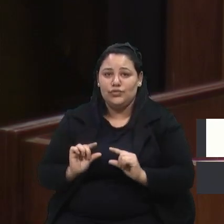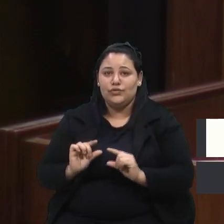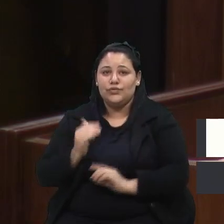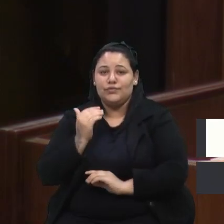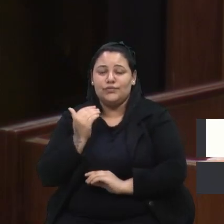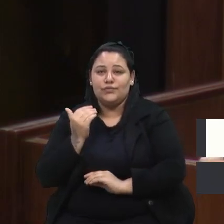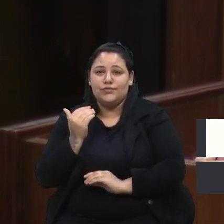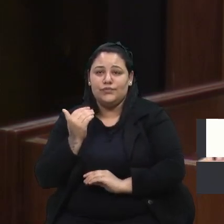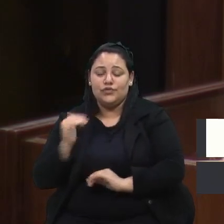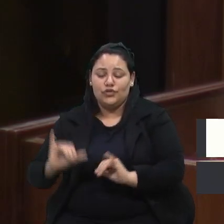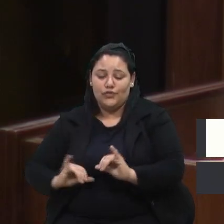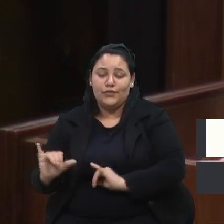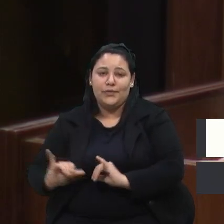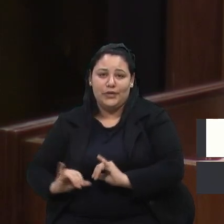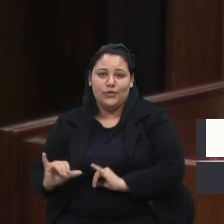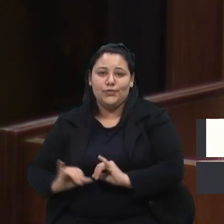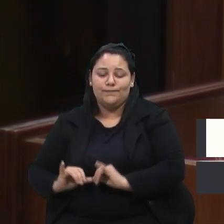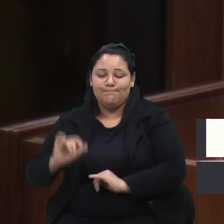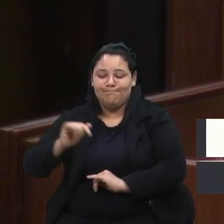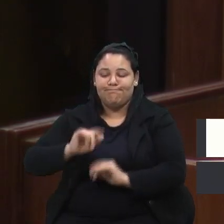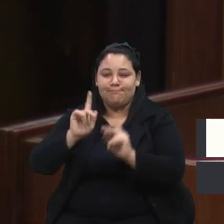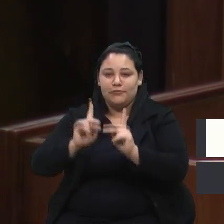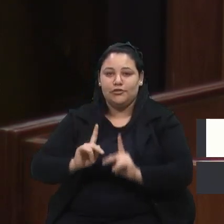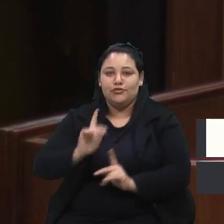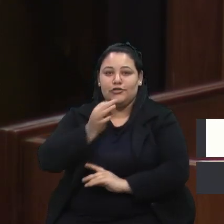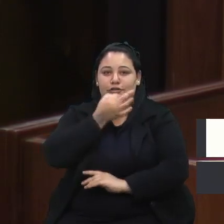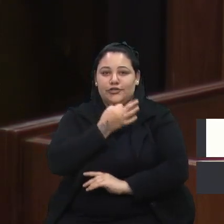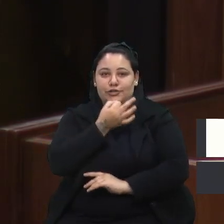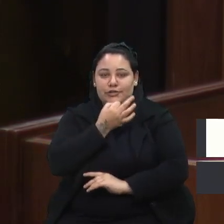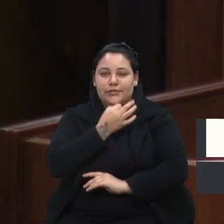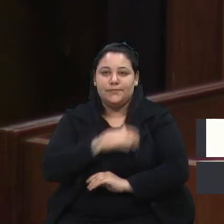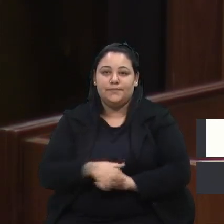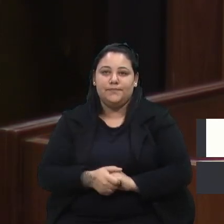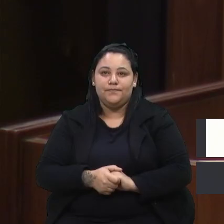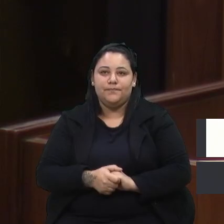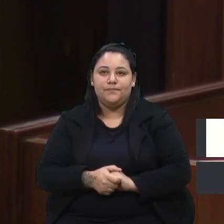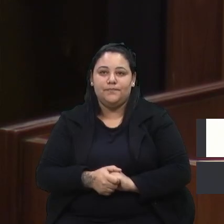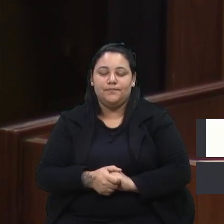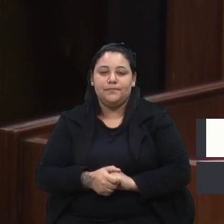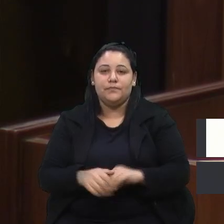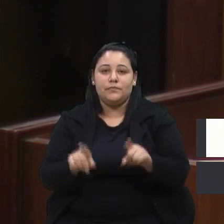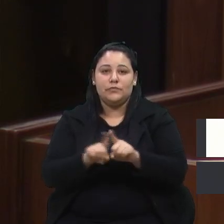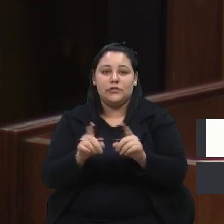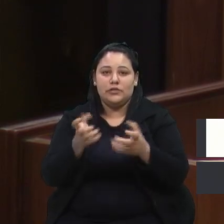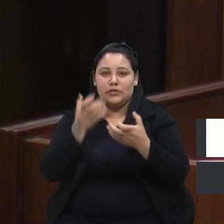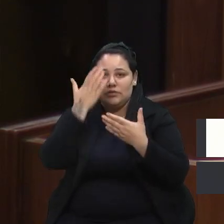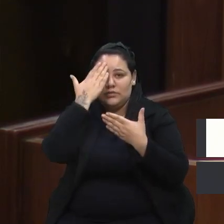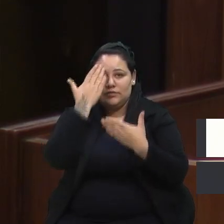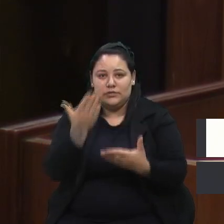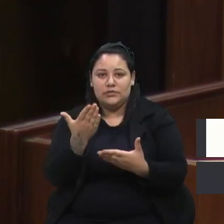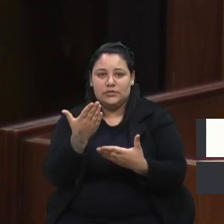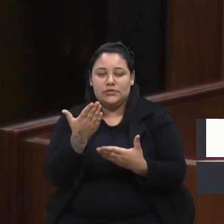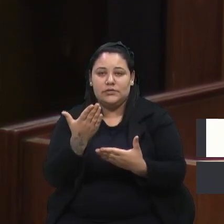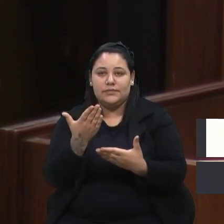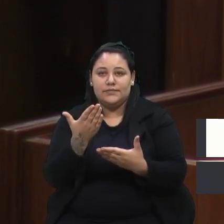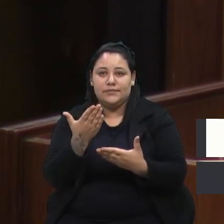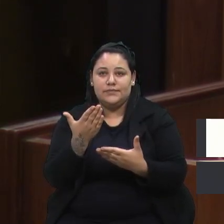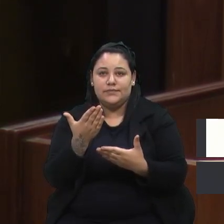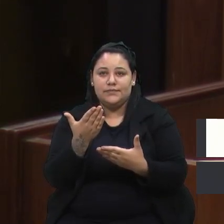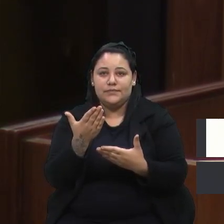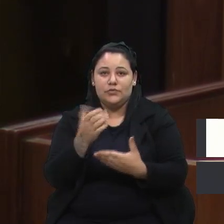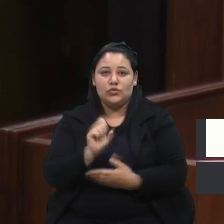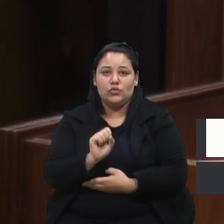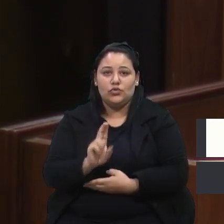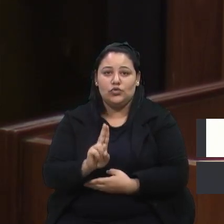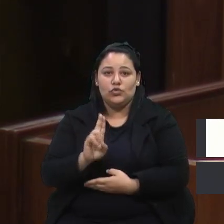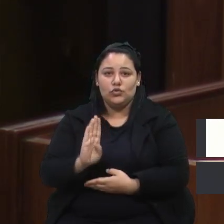do sofrimento do nosso caxiense, o nosso secretário. Também quero agradecer também os subprefeitos,